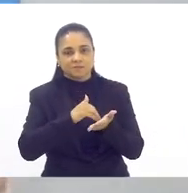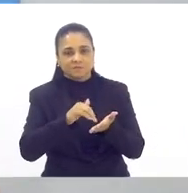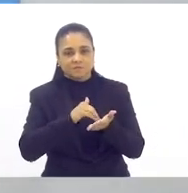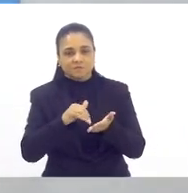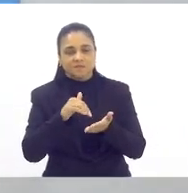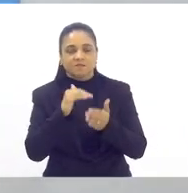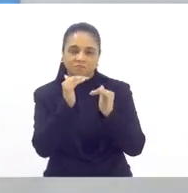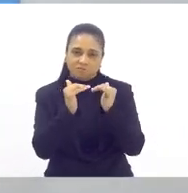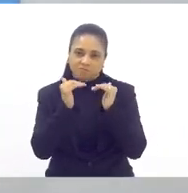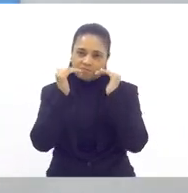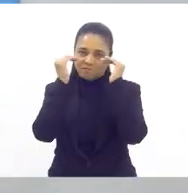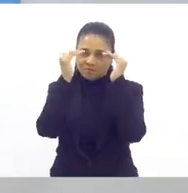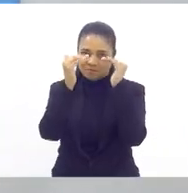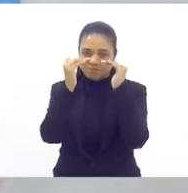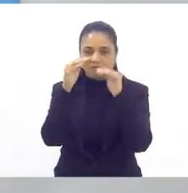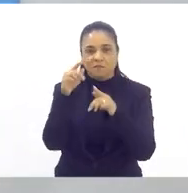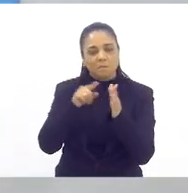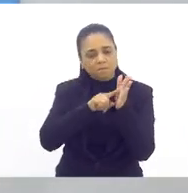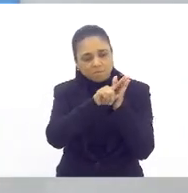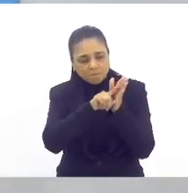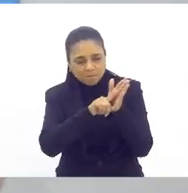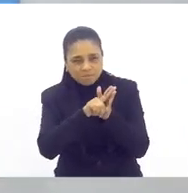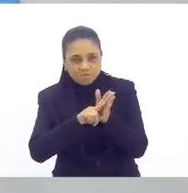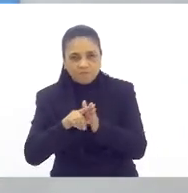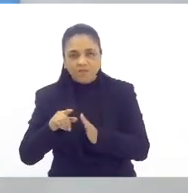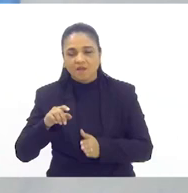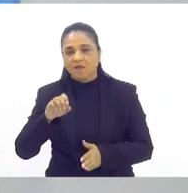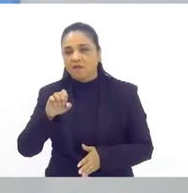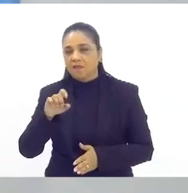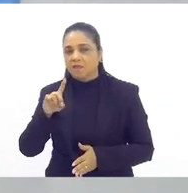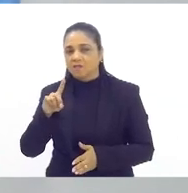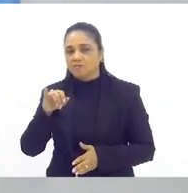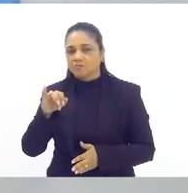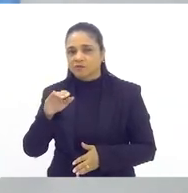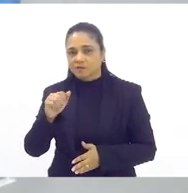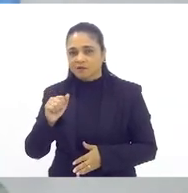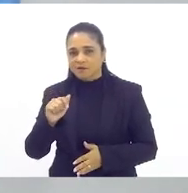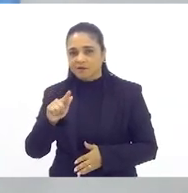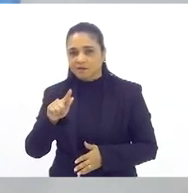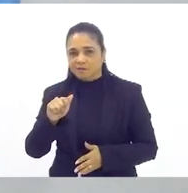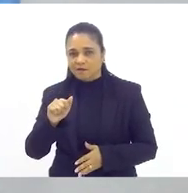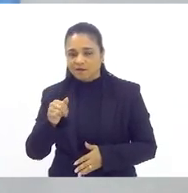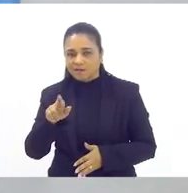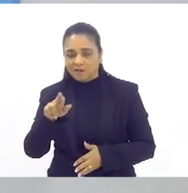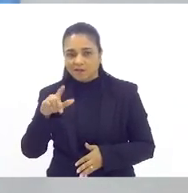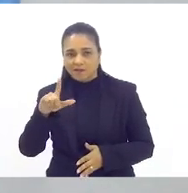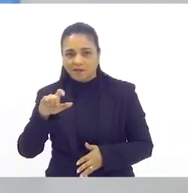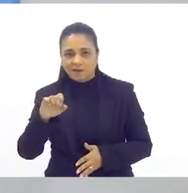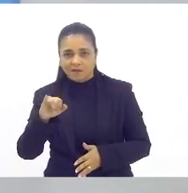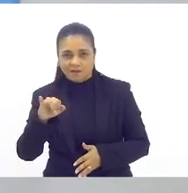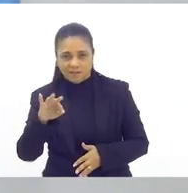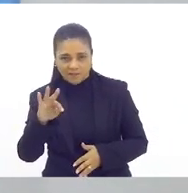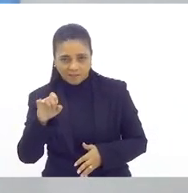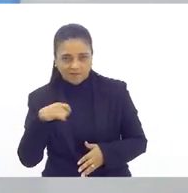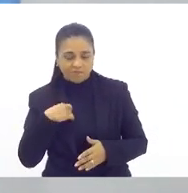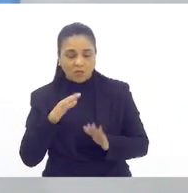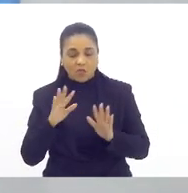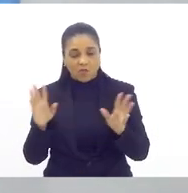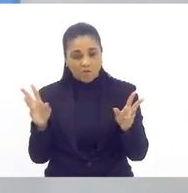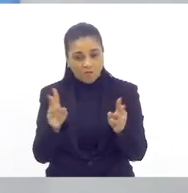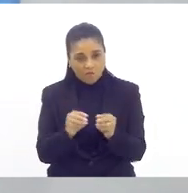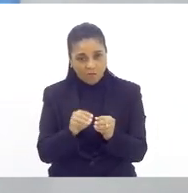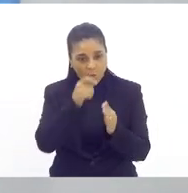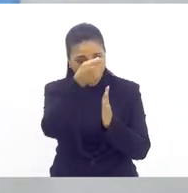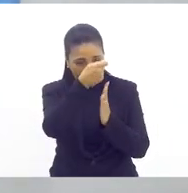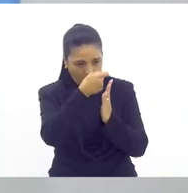Edgar Leite encaminhando aqui para o final você a gente vai produzir aqui um